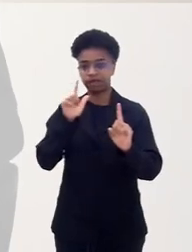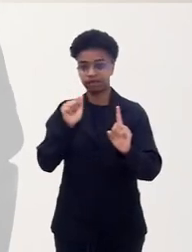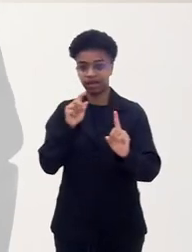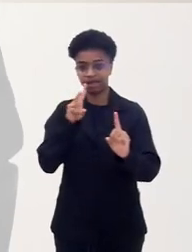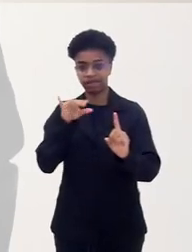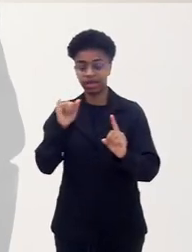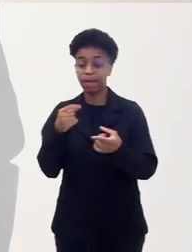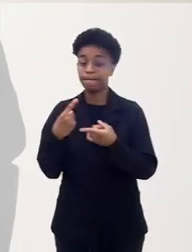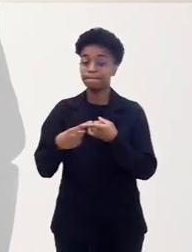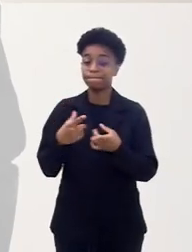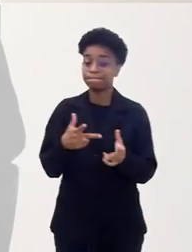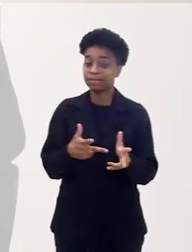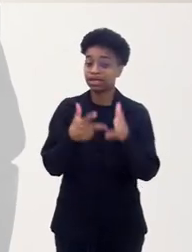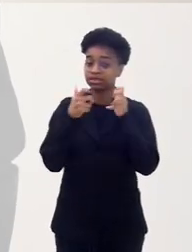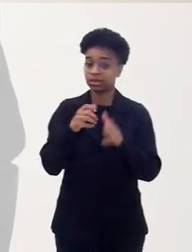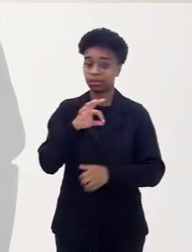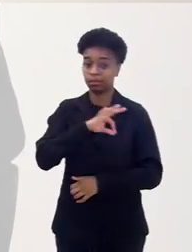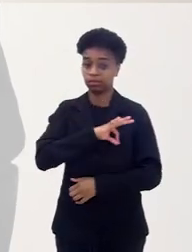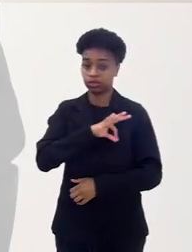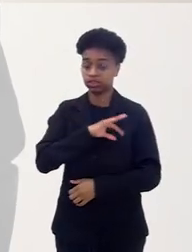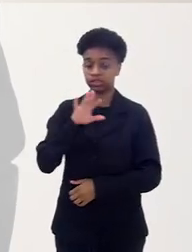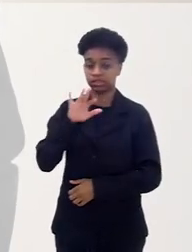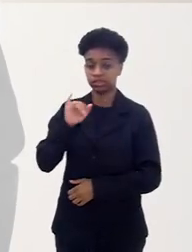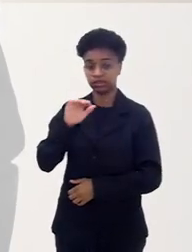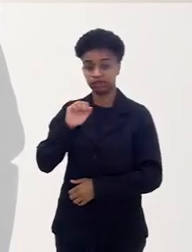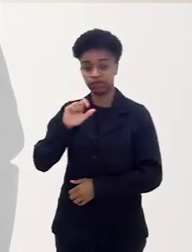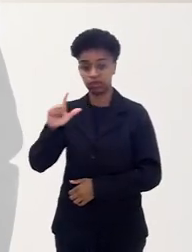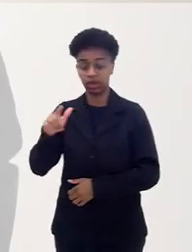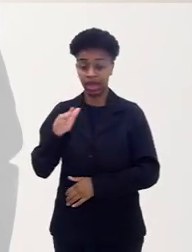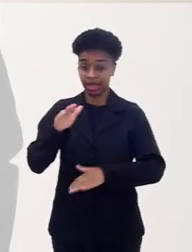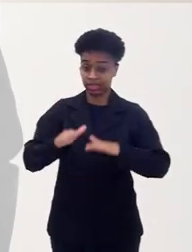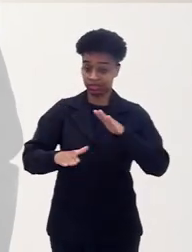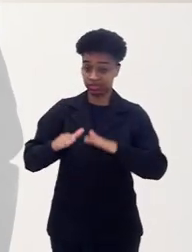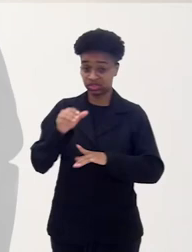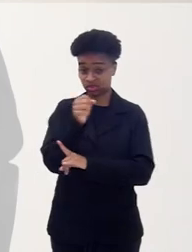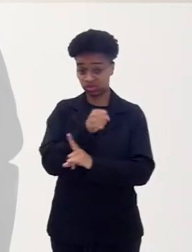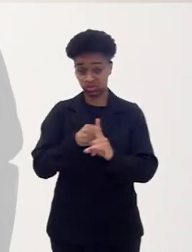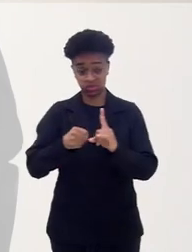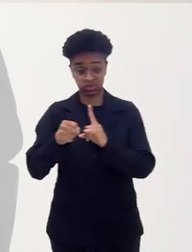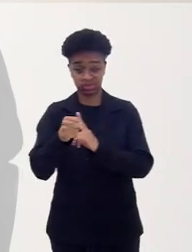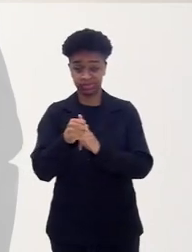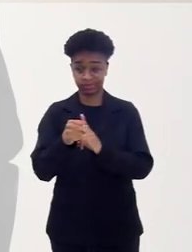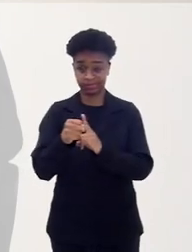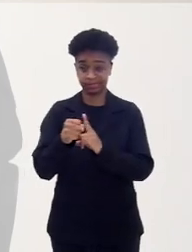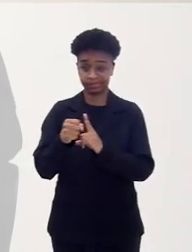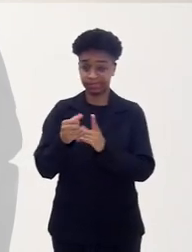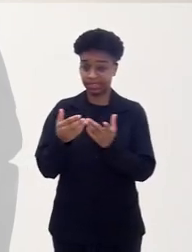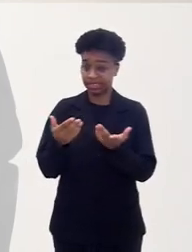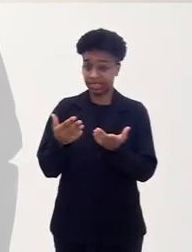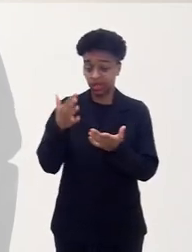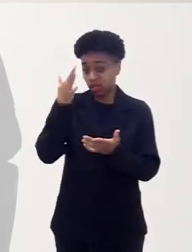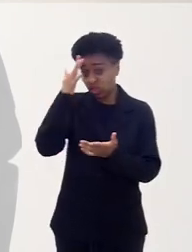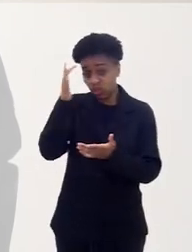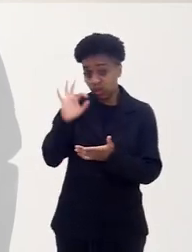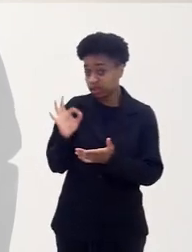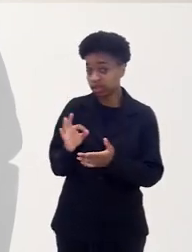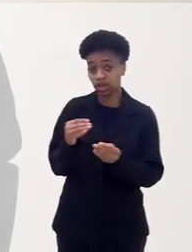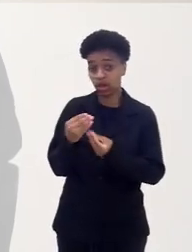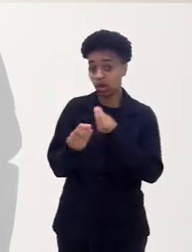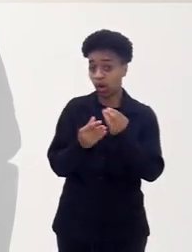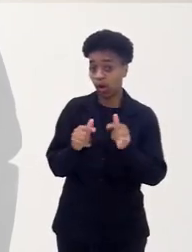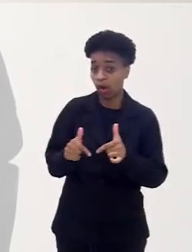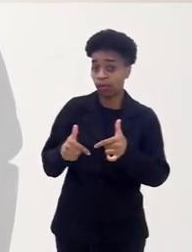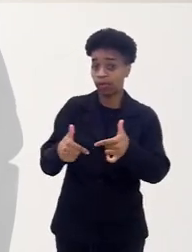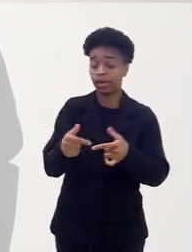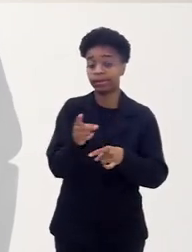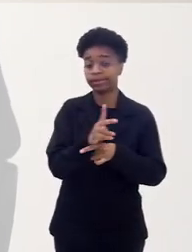civil que é um segmento que que muitas vezes a sociedade muitas vezes nós não compreendemos os